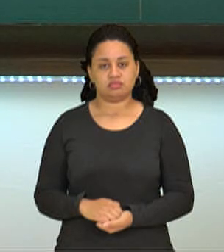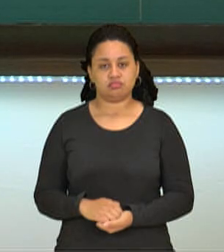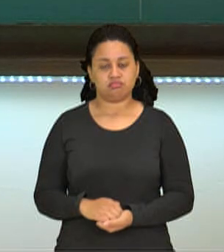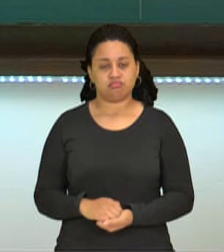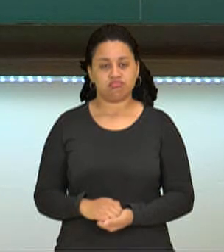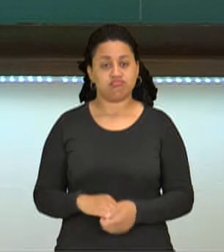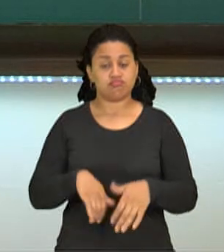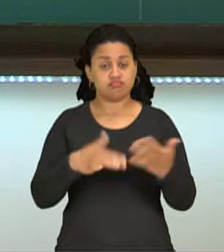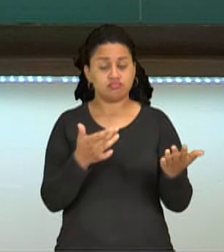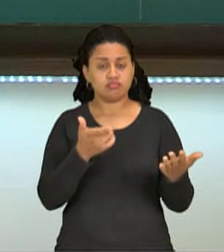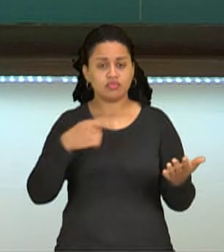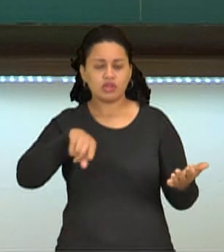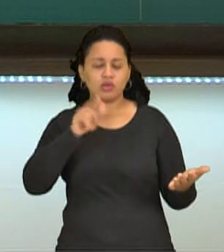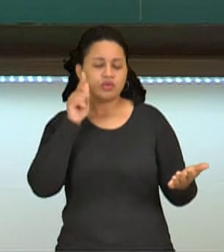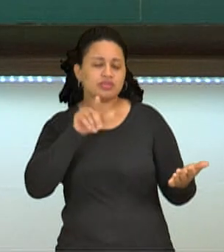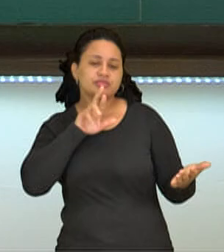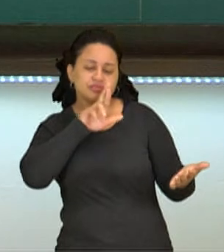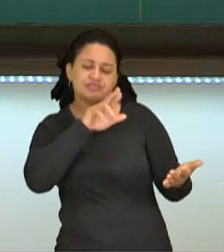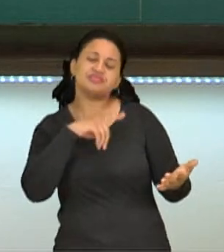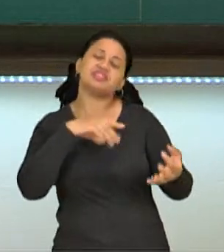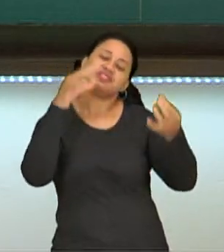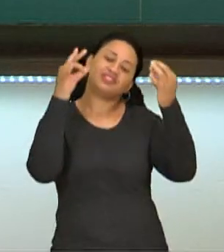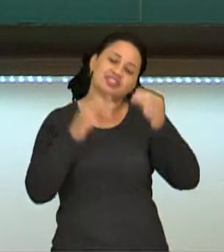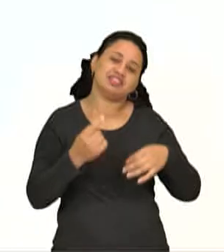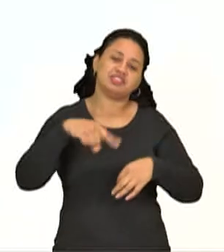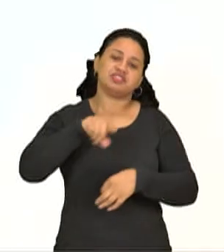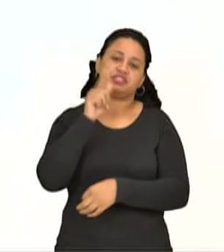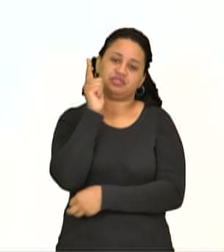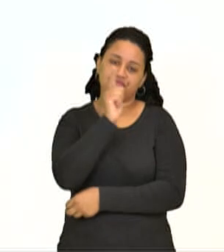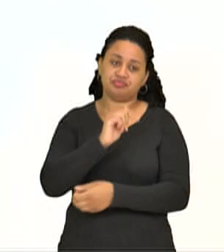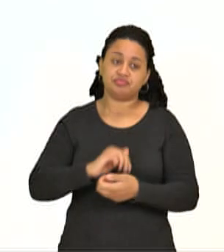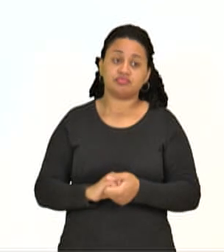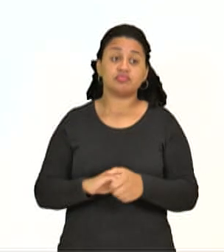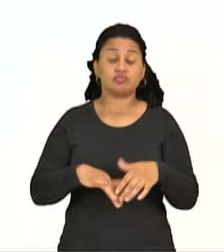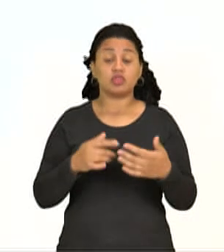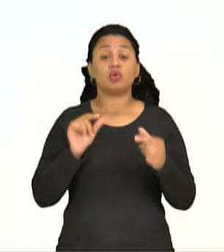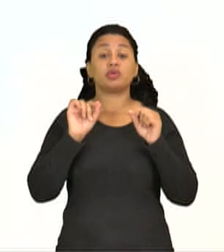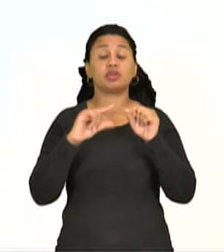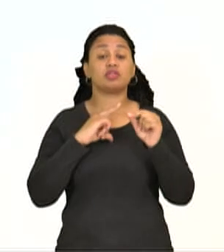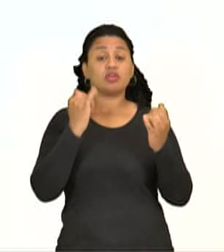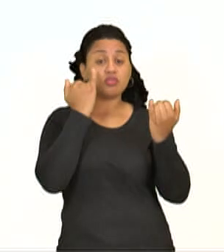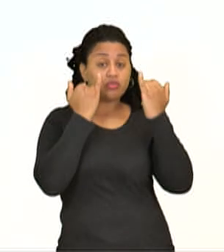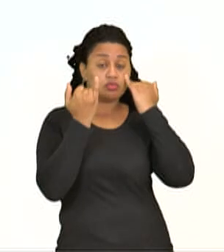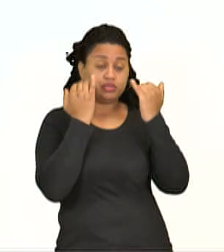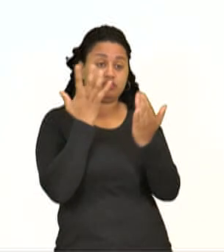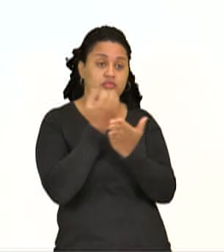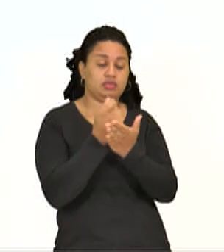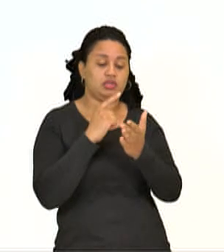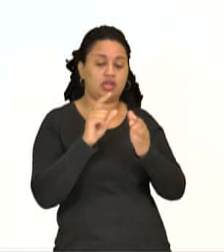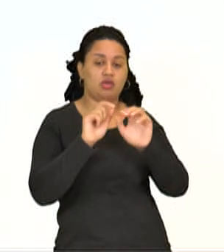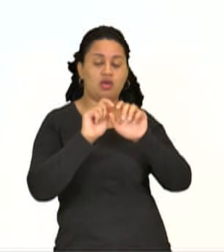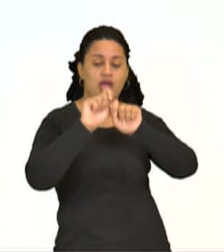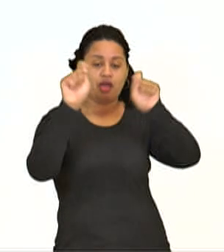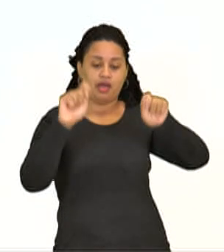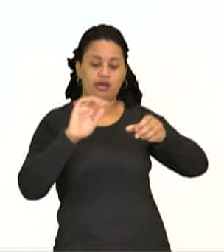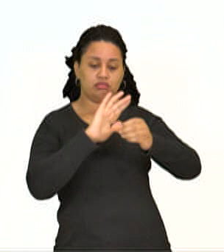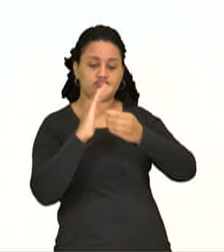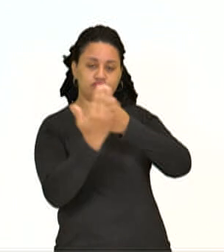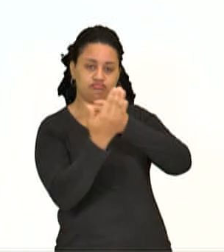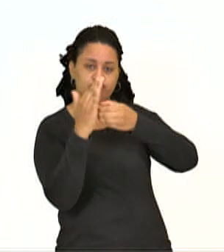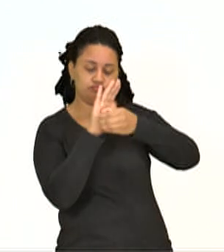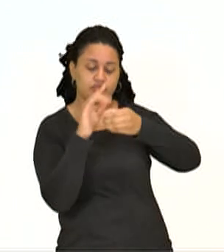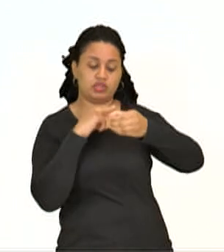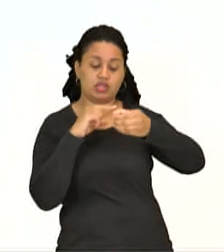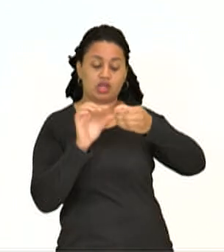E aí, galera, conseguiram resolver? Tenho certeza que sim. Então, vamos lá. Então, o que eu tenho de dados? Eu tenho a área lateral, tenho a